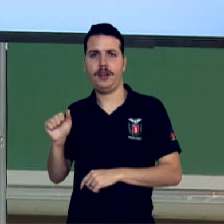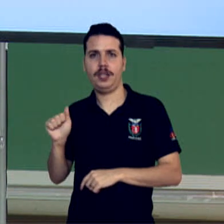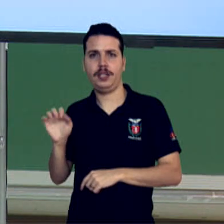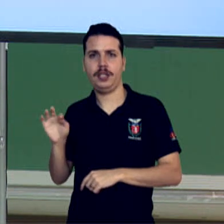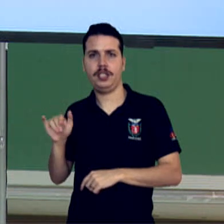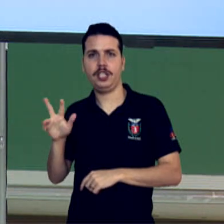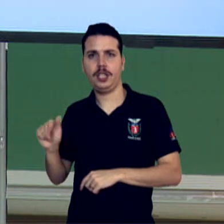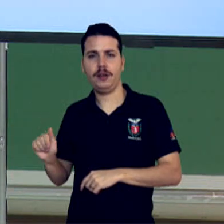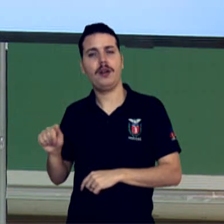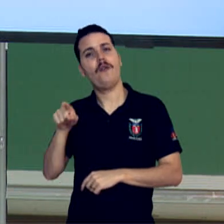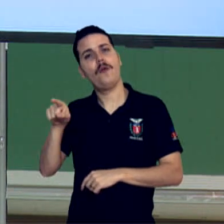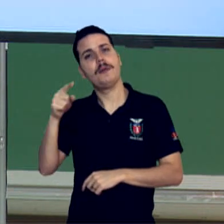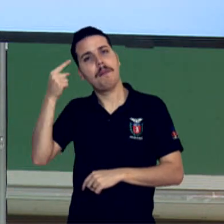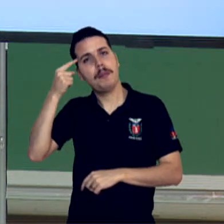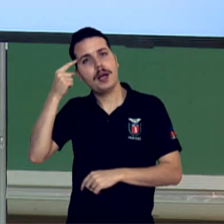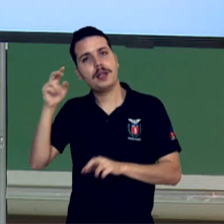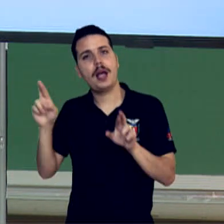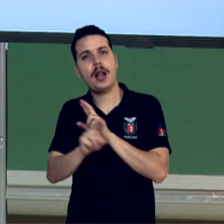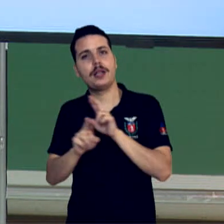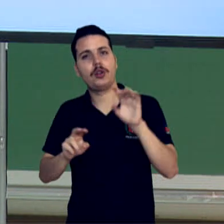todas elas. E daqui a pouco eu volto.